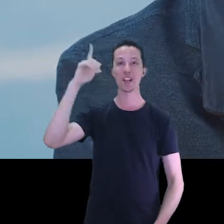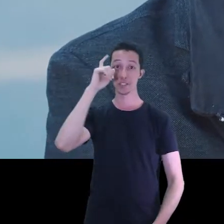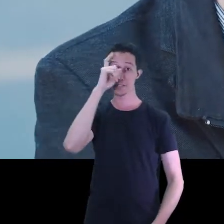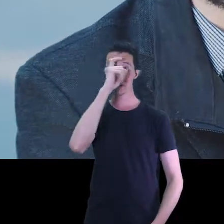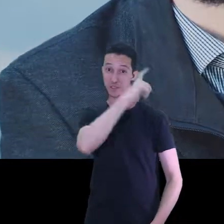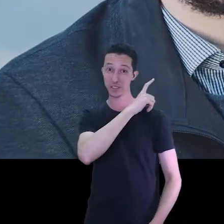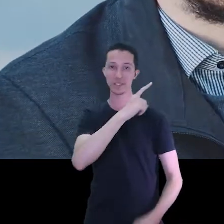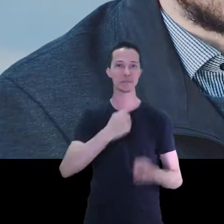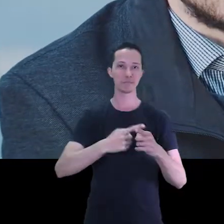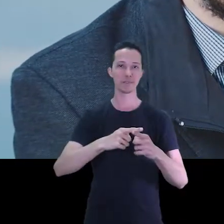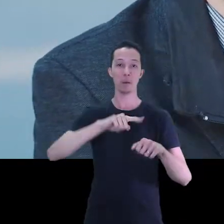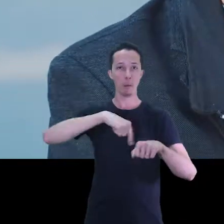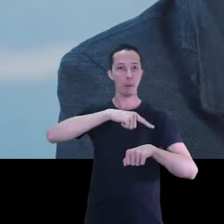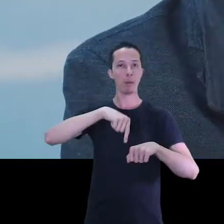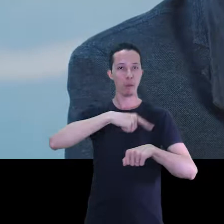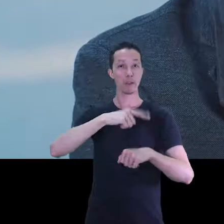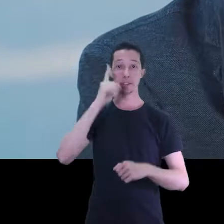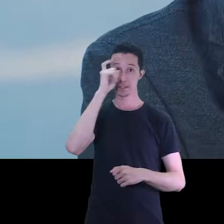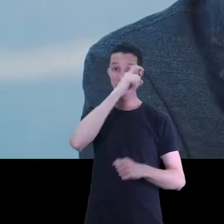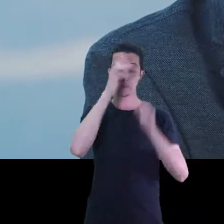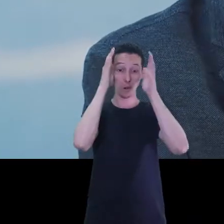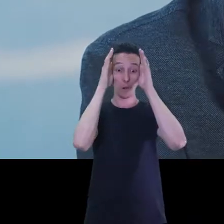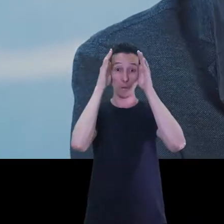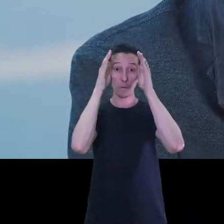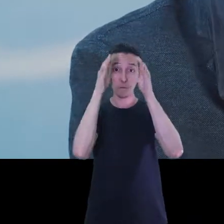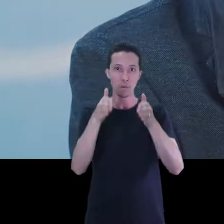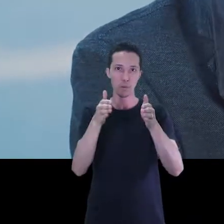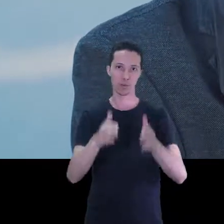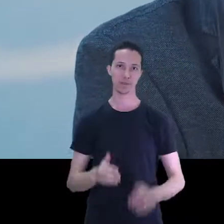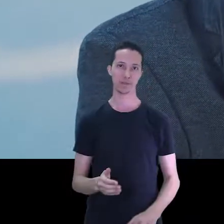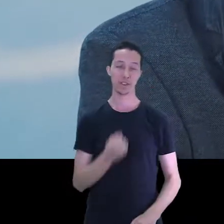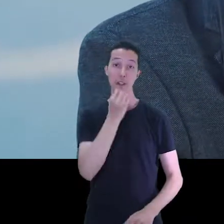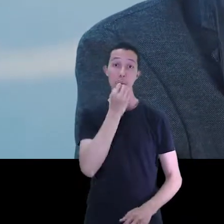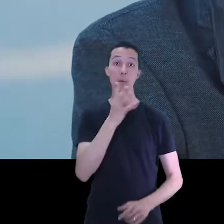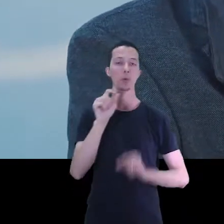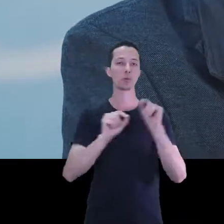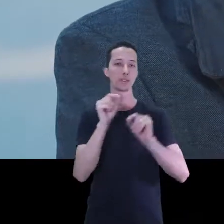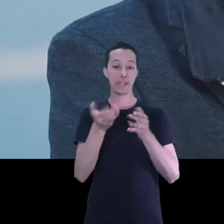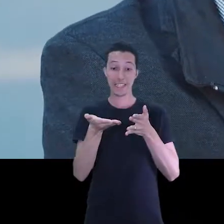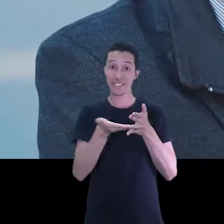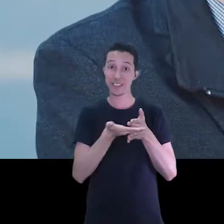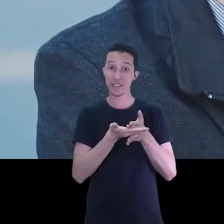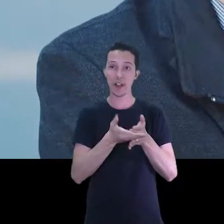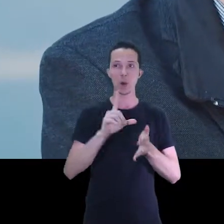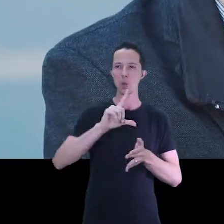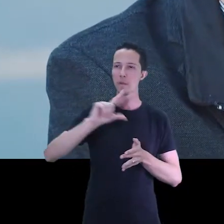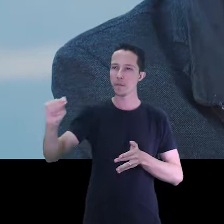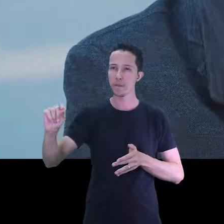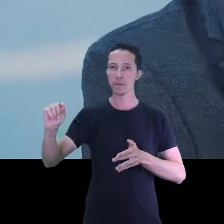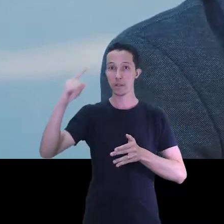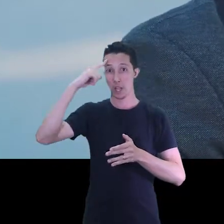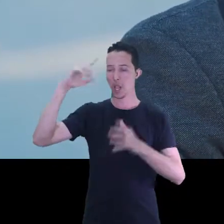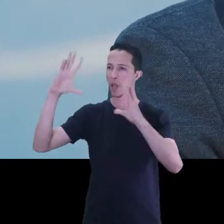já foi para vários outros lugares, o quanto é difícil, na medida em que o tempo vai passando, manter a concentração. E como seria bom variar,